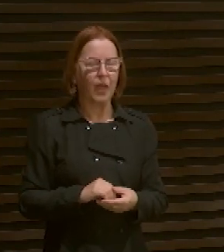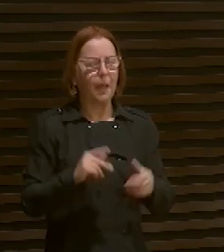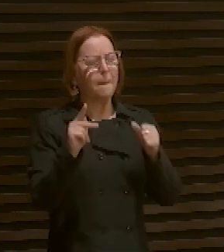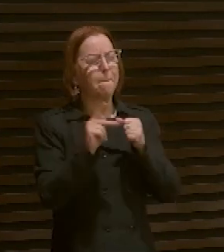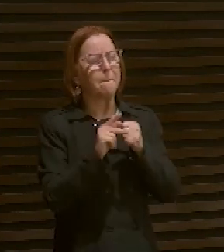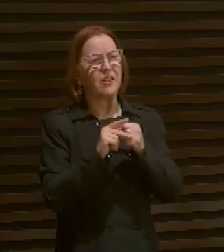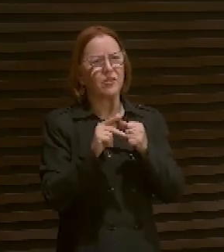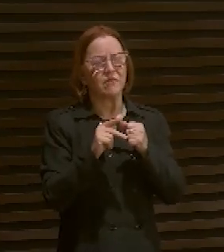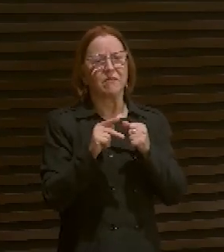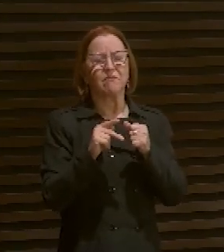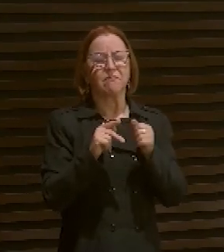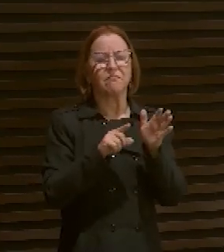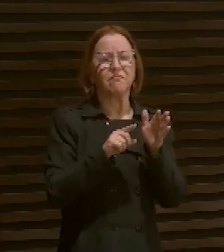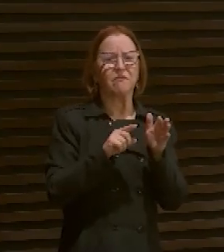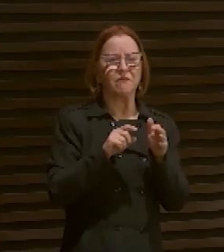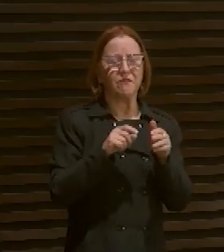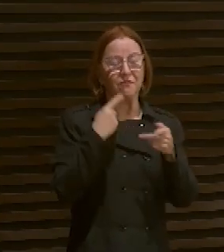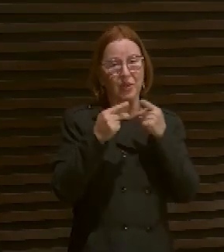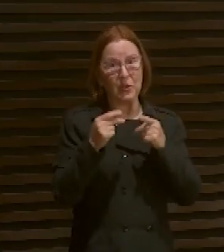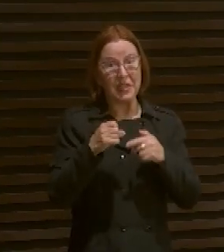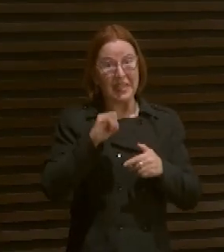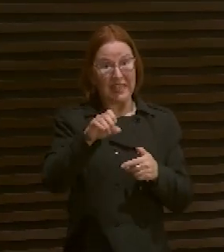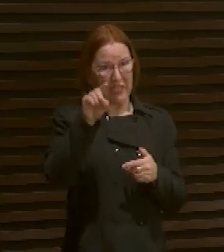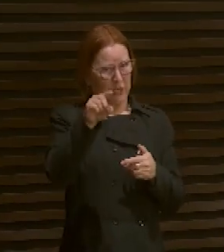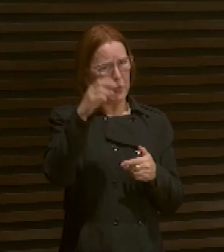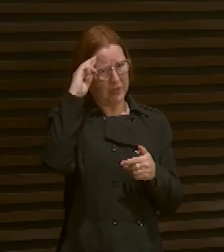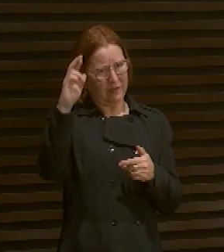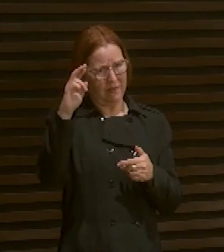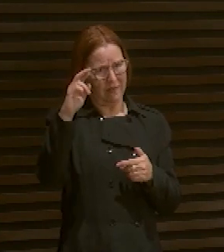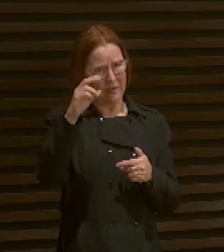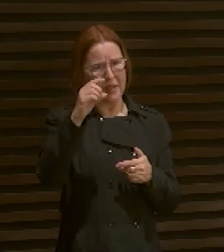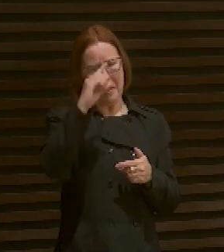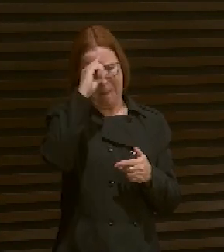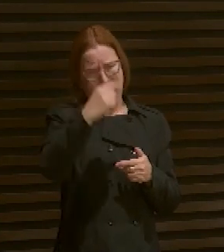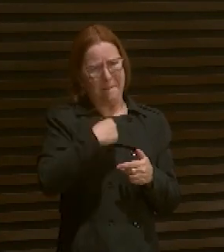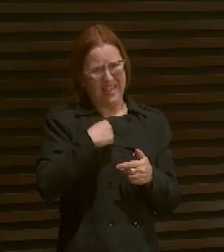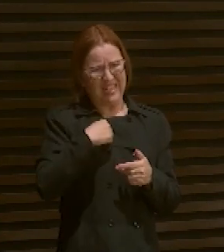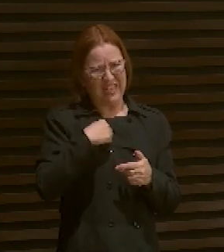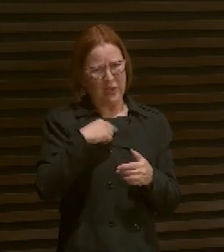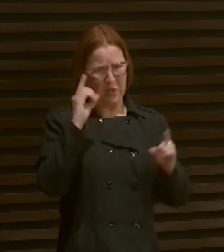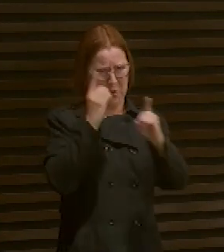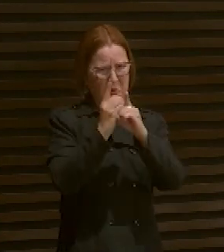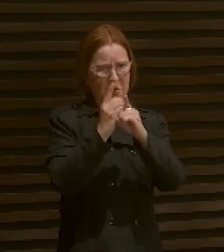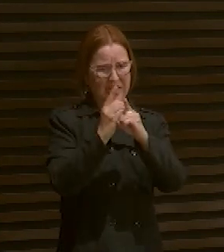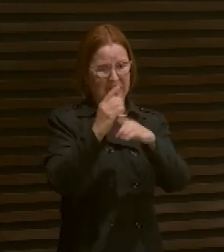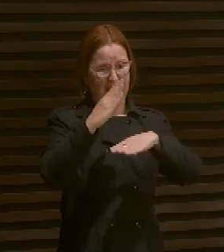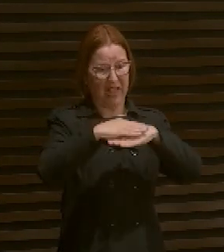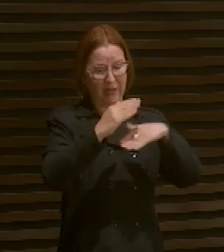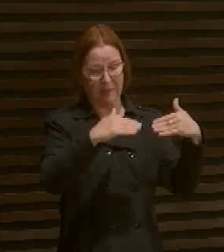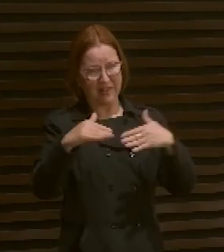disse, se és tu, Senhor, manda-me ir ter contigo por sobre as águas. E ele disse,